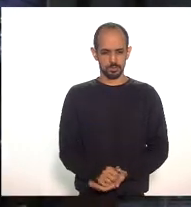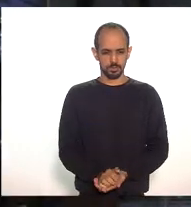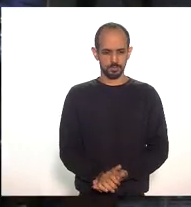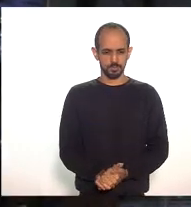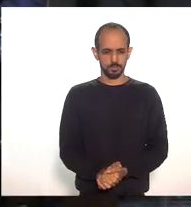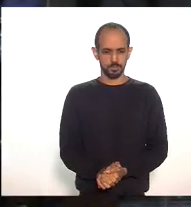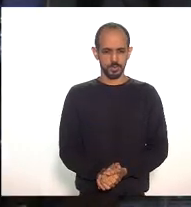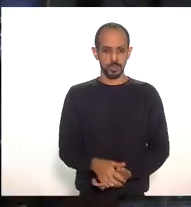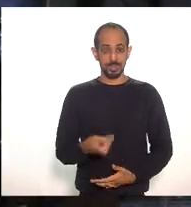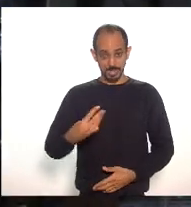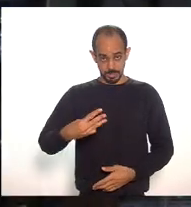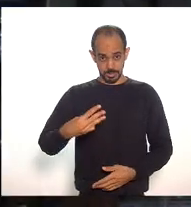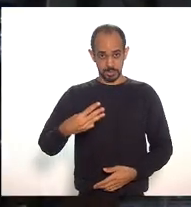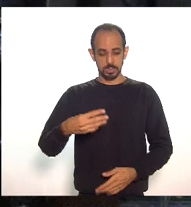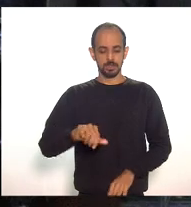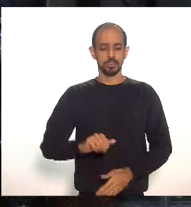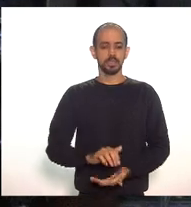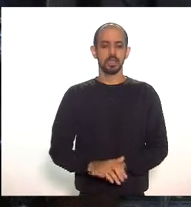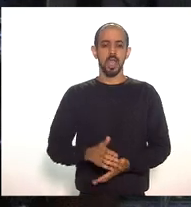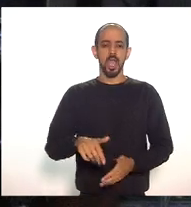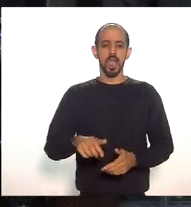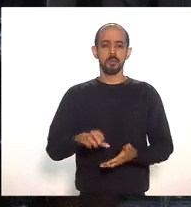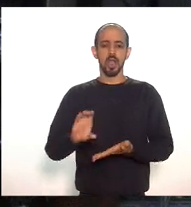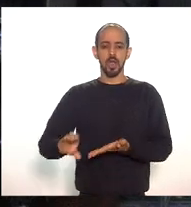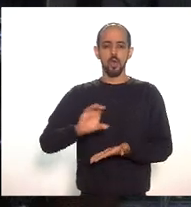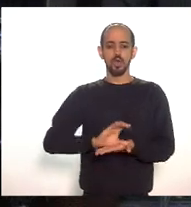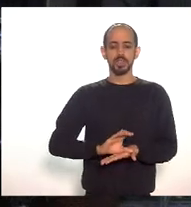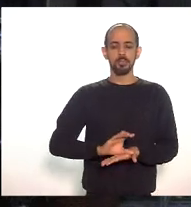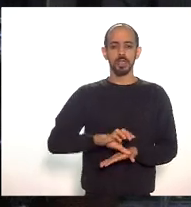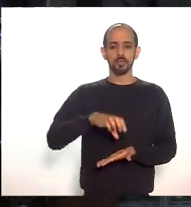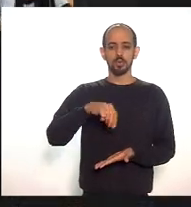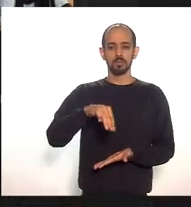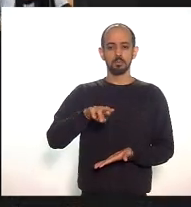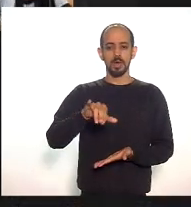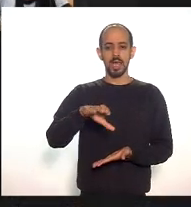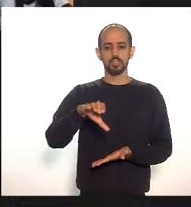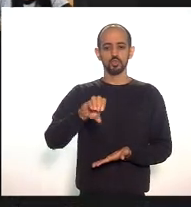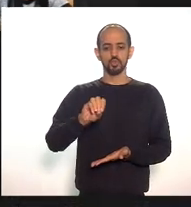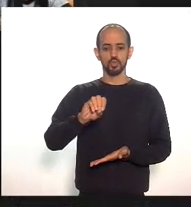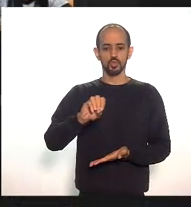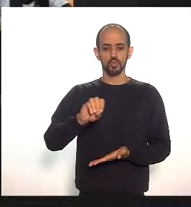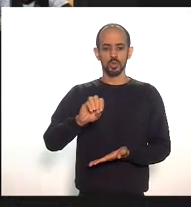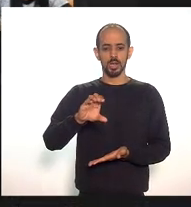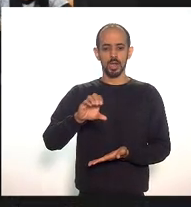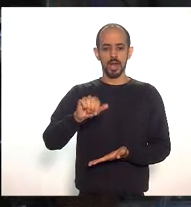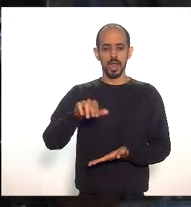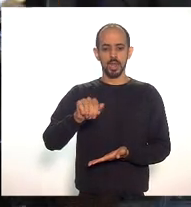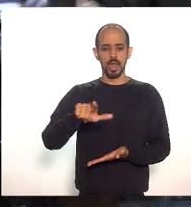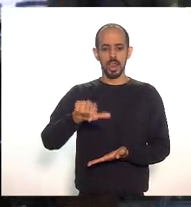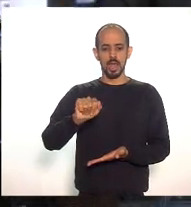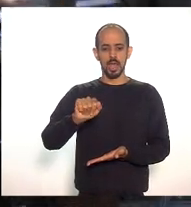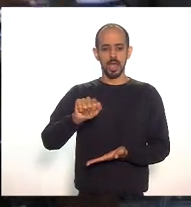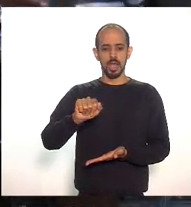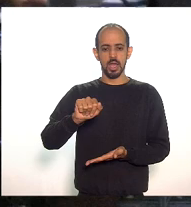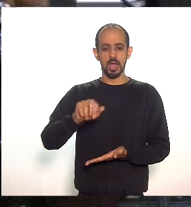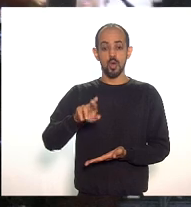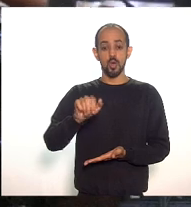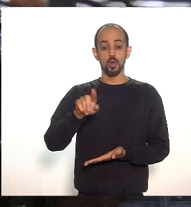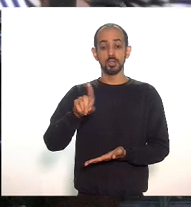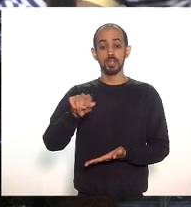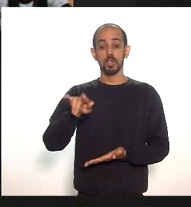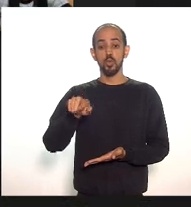ela comissão de orçamento deputado mas canela o resultado Márcio canela Deputado Rodrigo